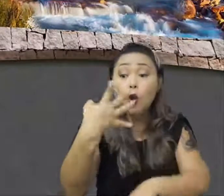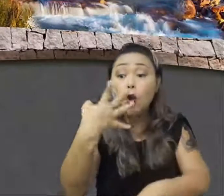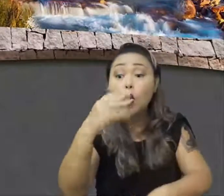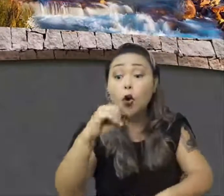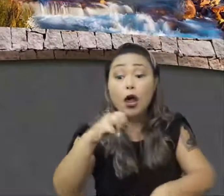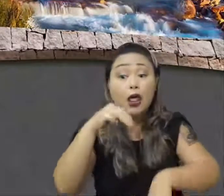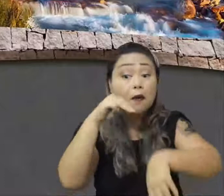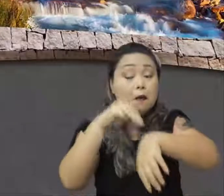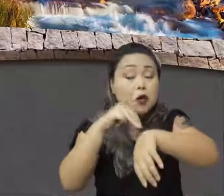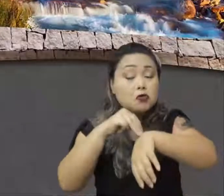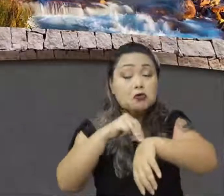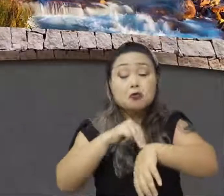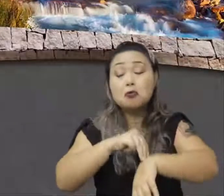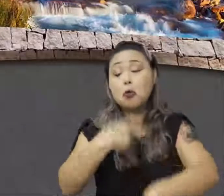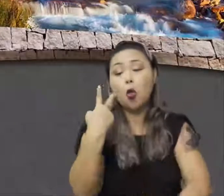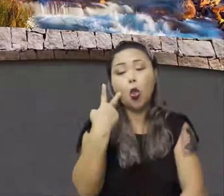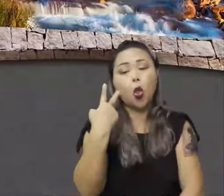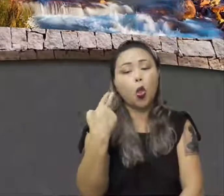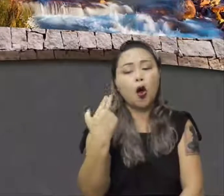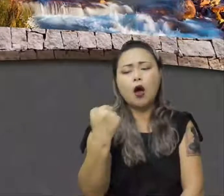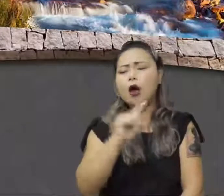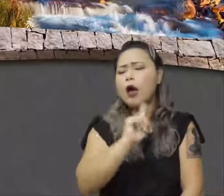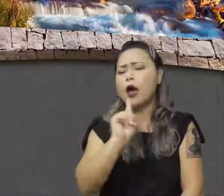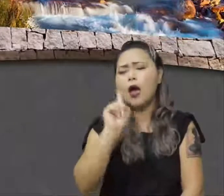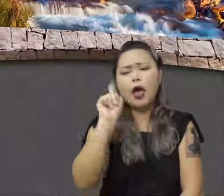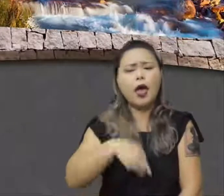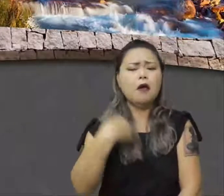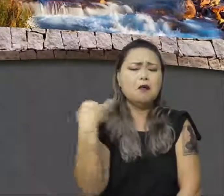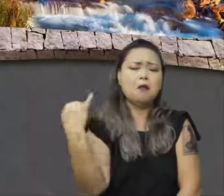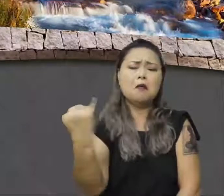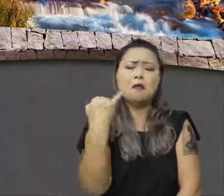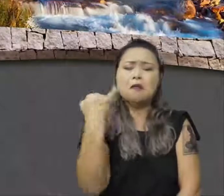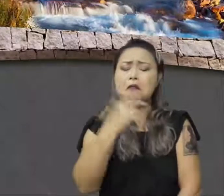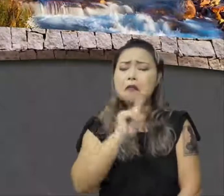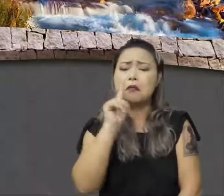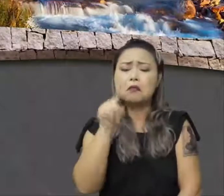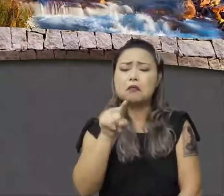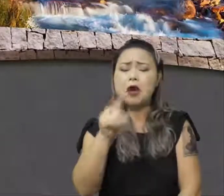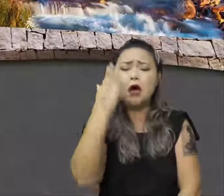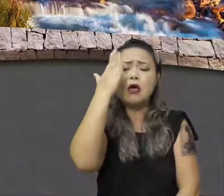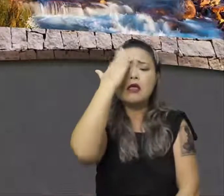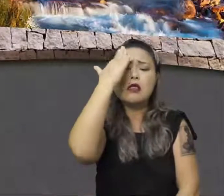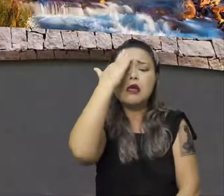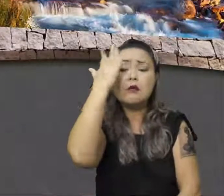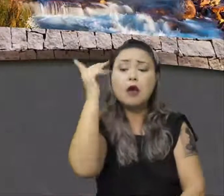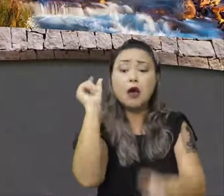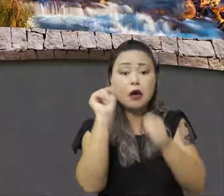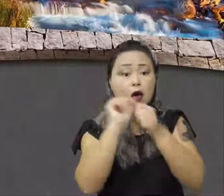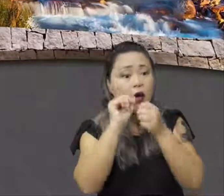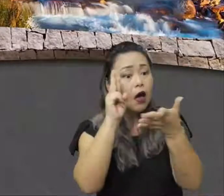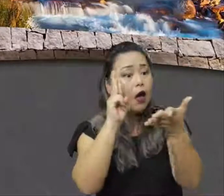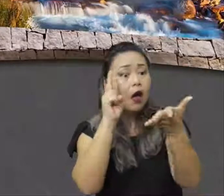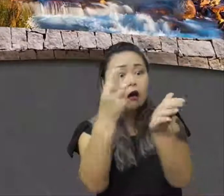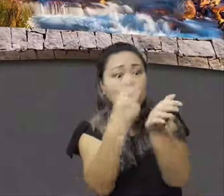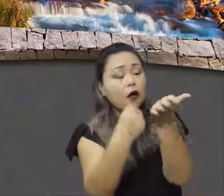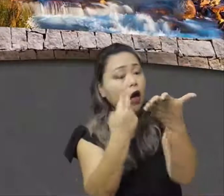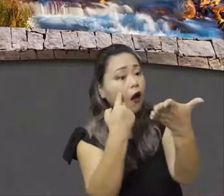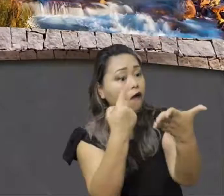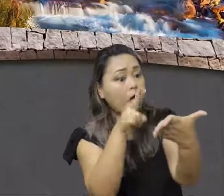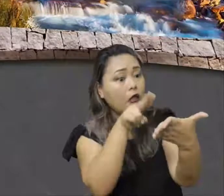estresse, tá? É muito importante você saber fazer a leitura do